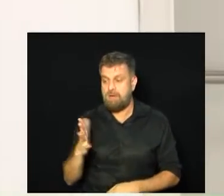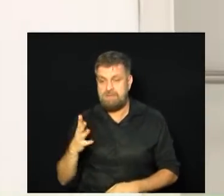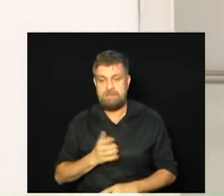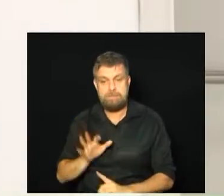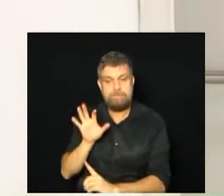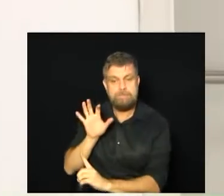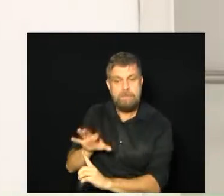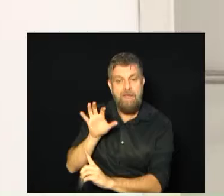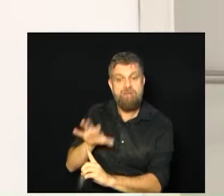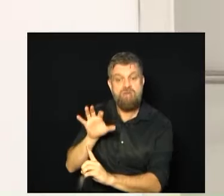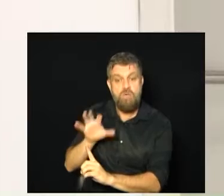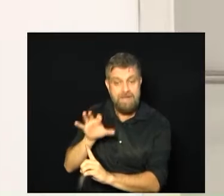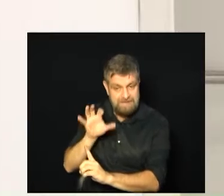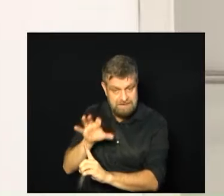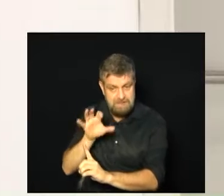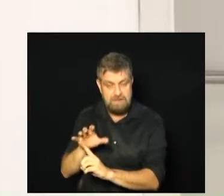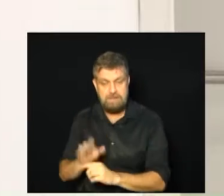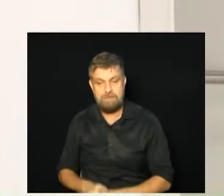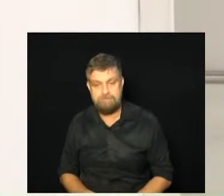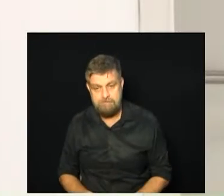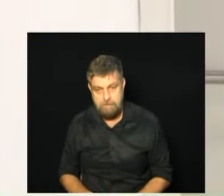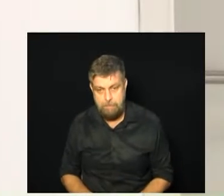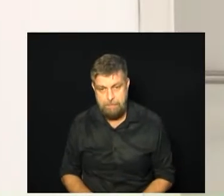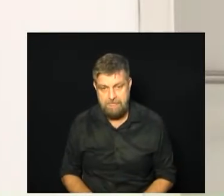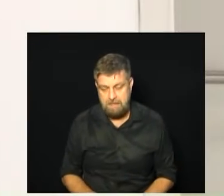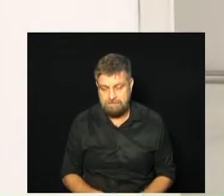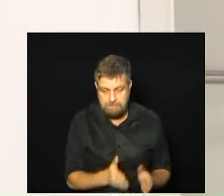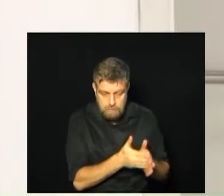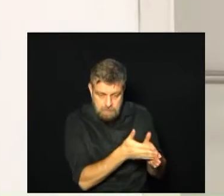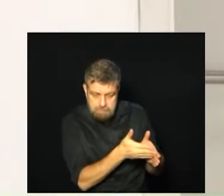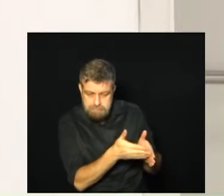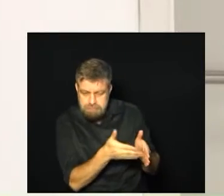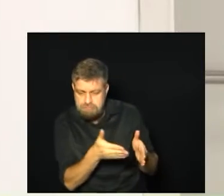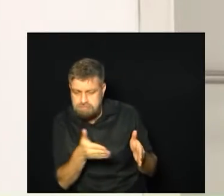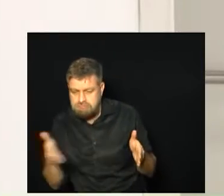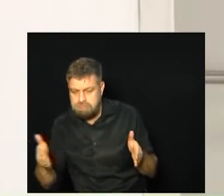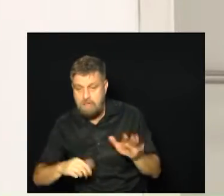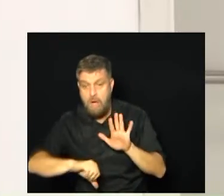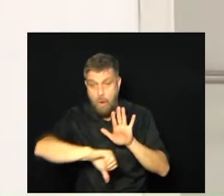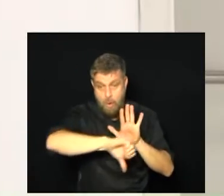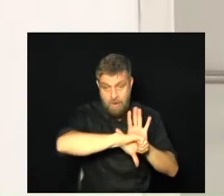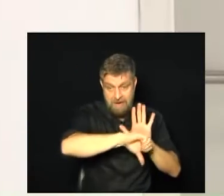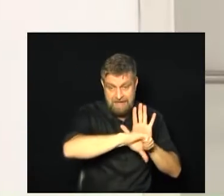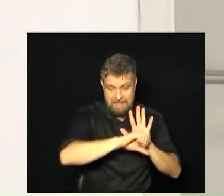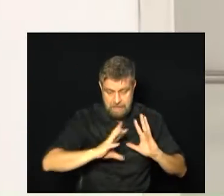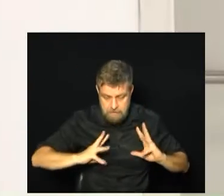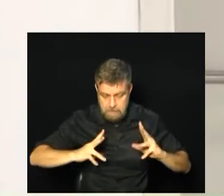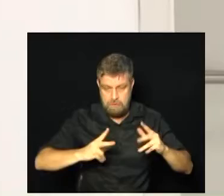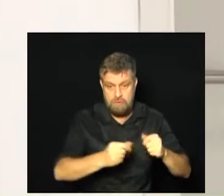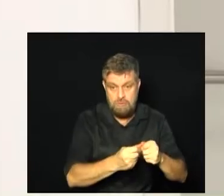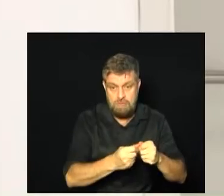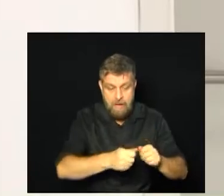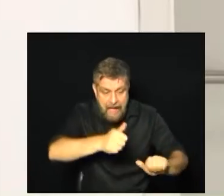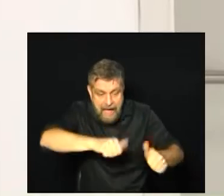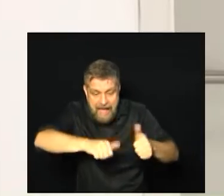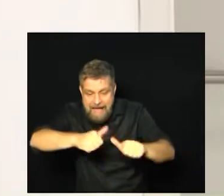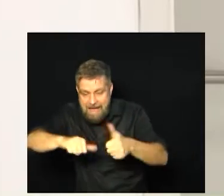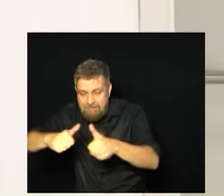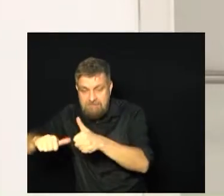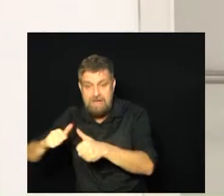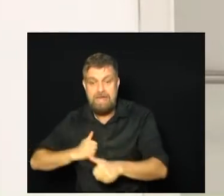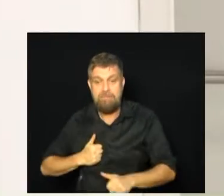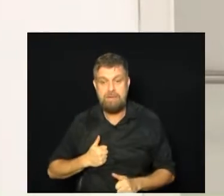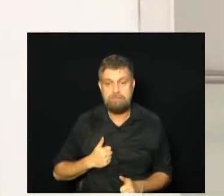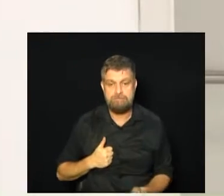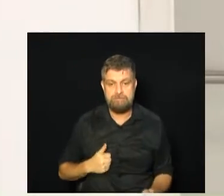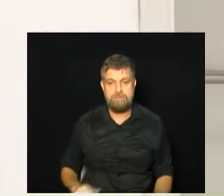influencia muito, né, no transcorrer, né, do crime todo, da análise do crime para